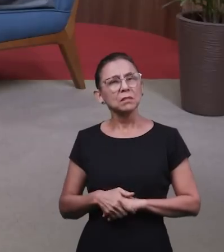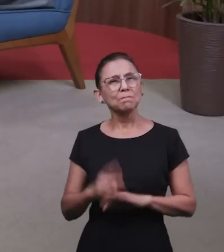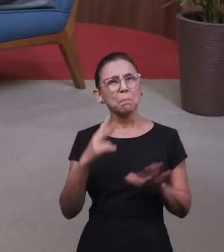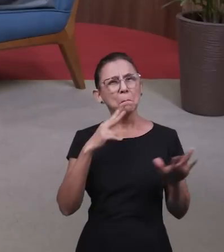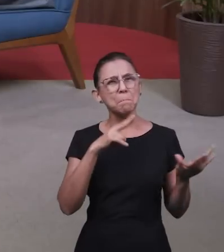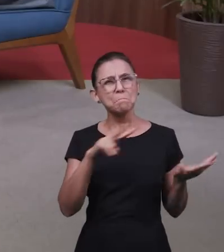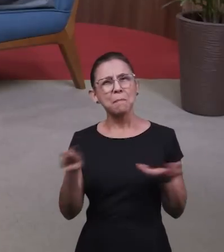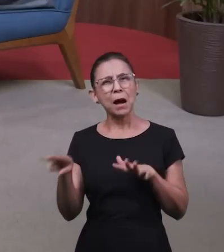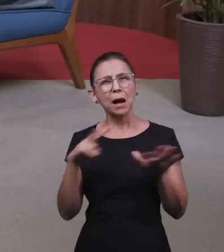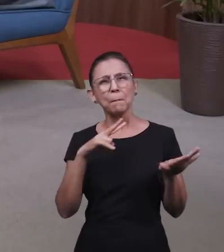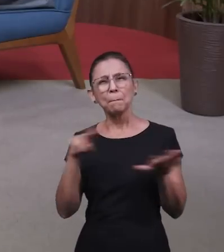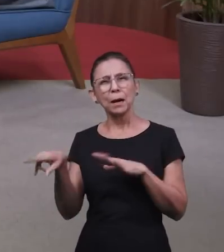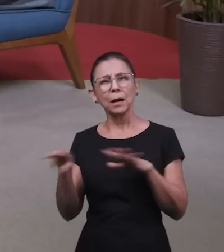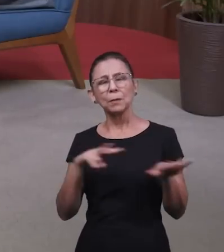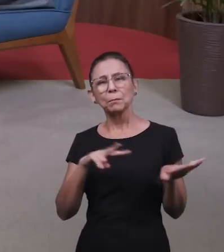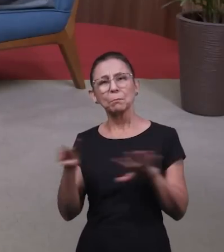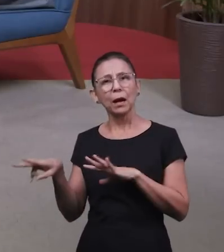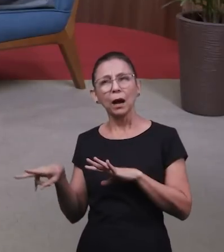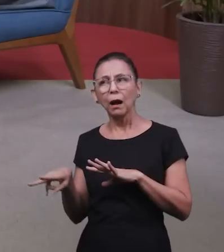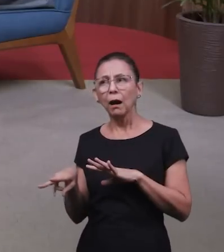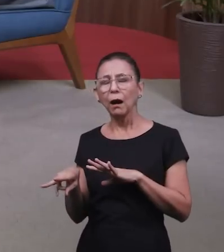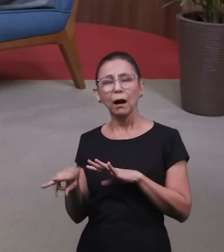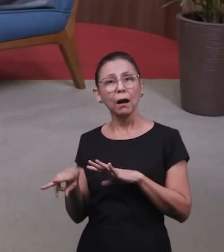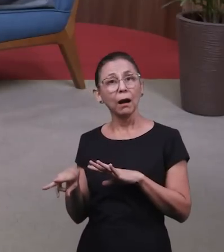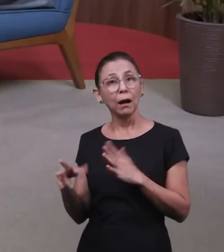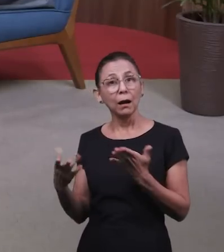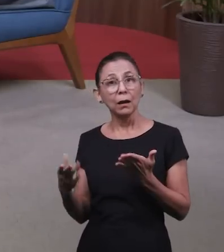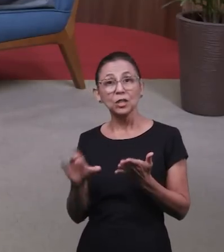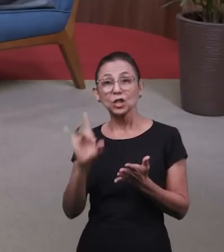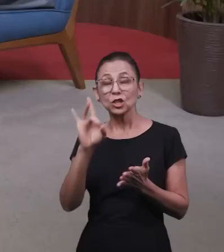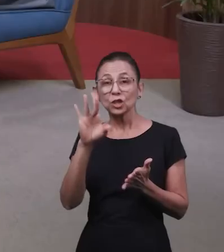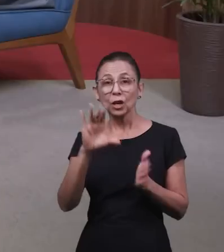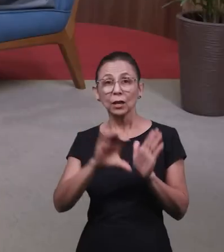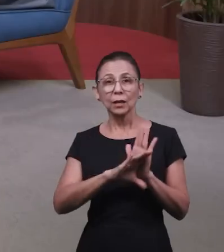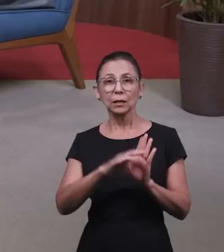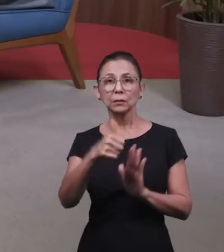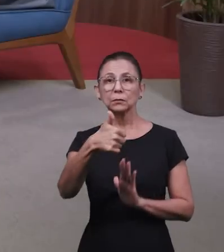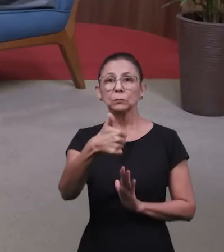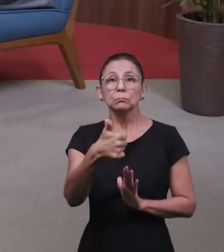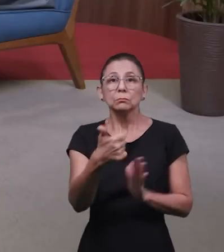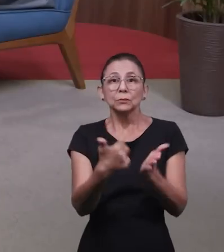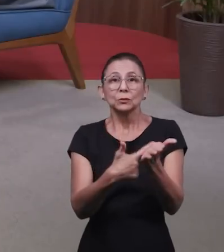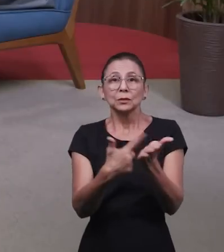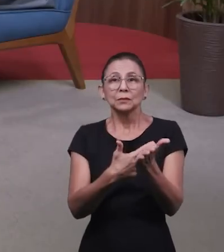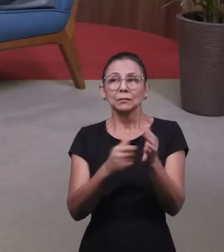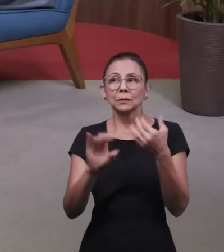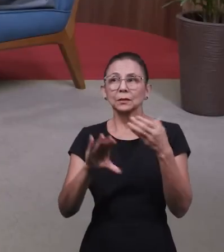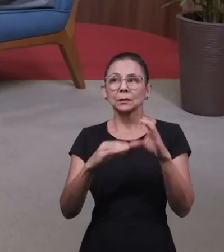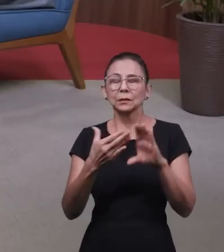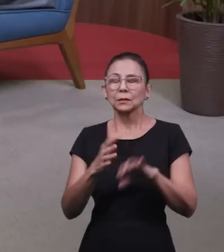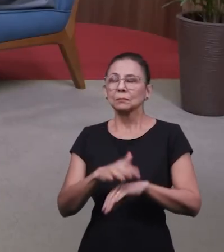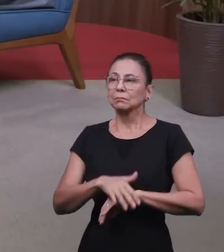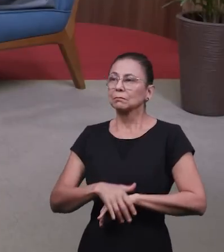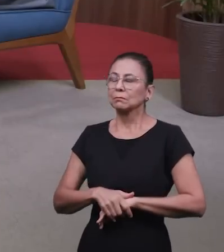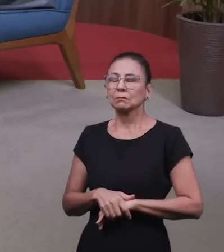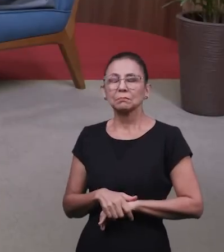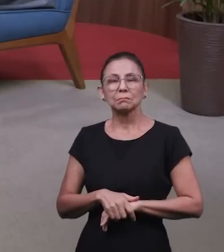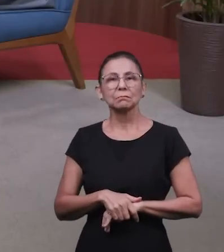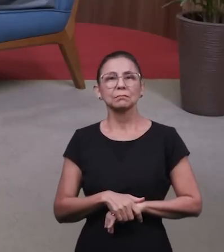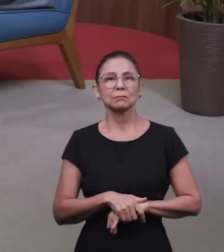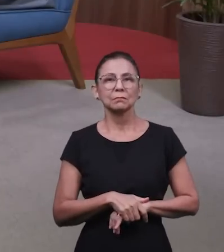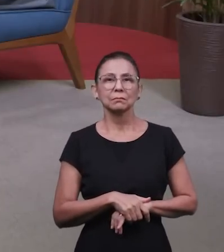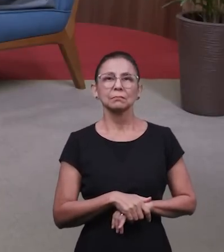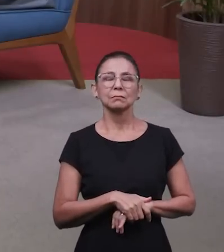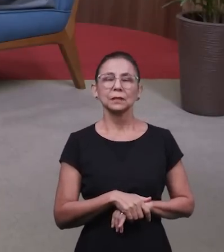há semanas tratando apenas do capítulo 1 do livro de Cantares. E diga-se,